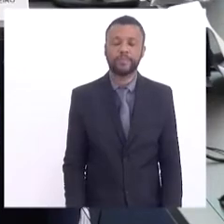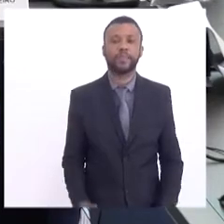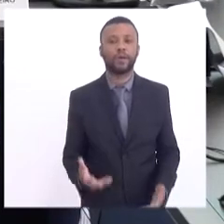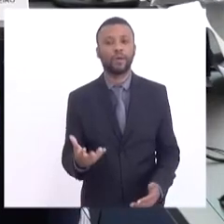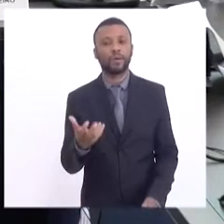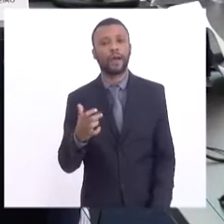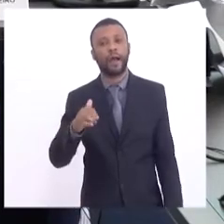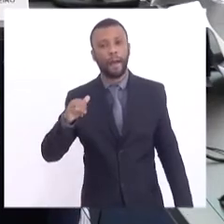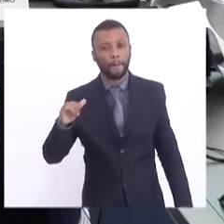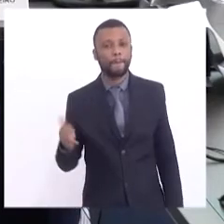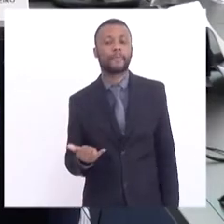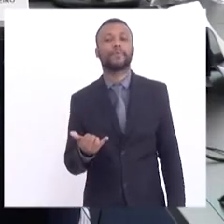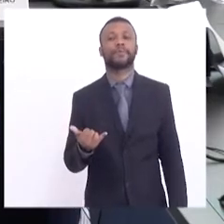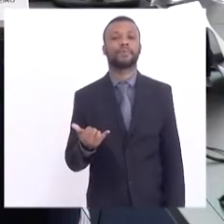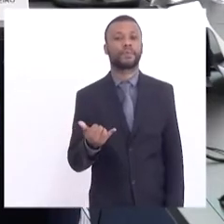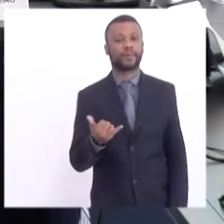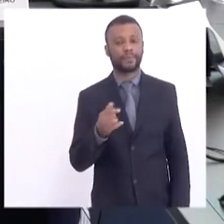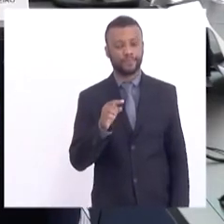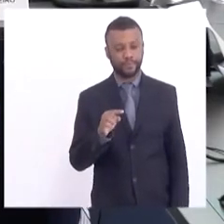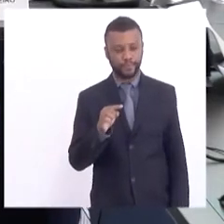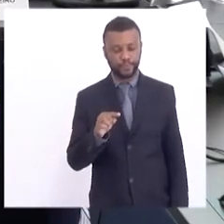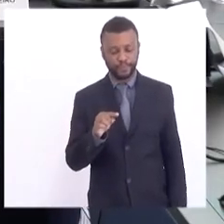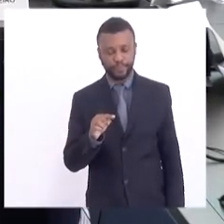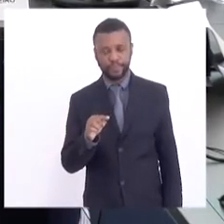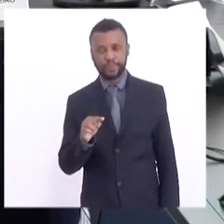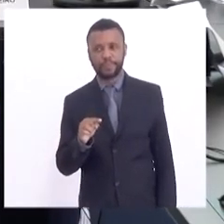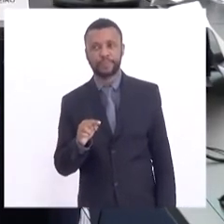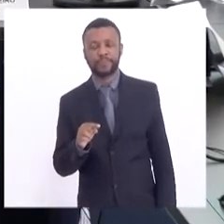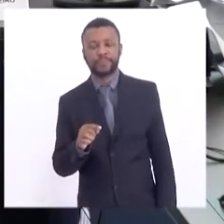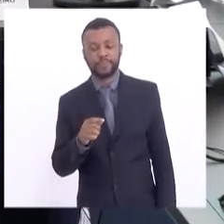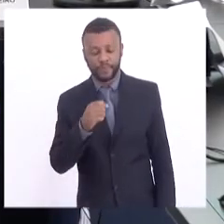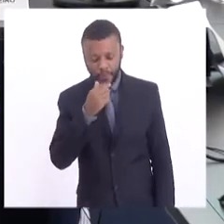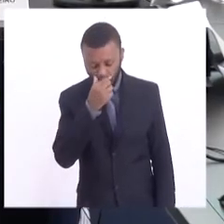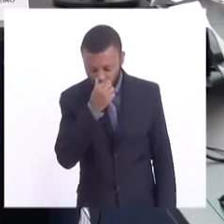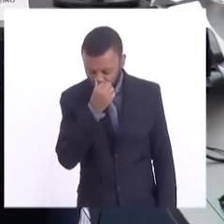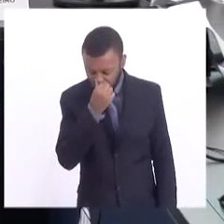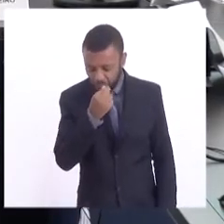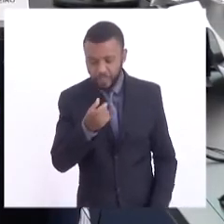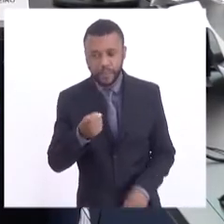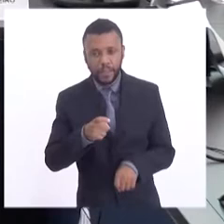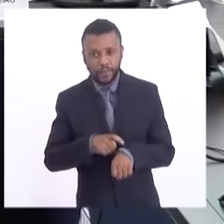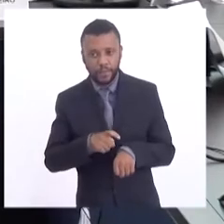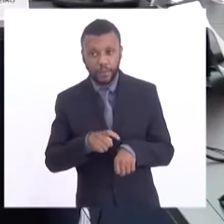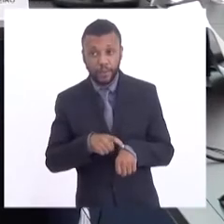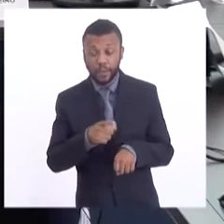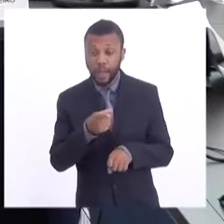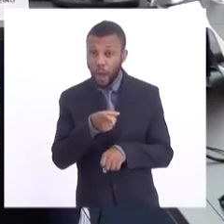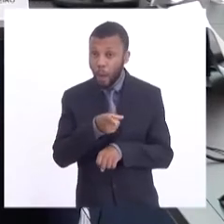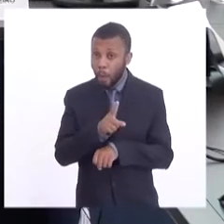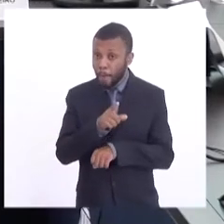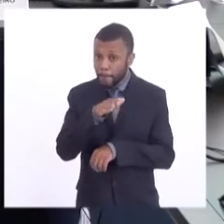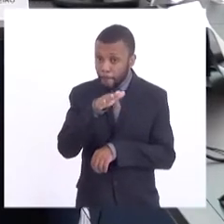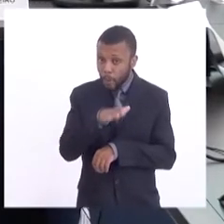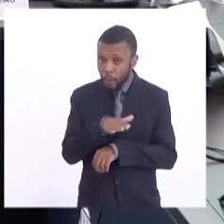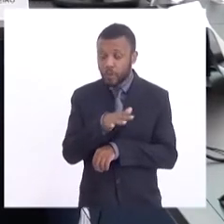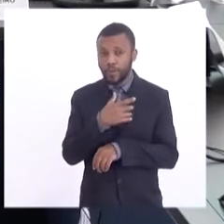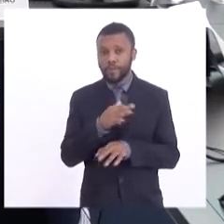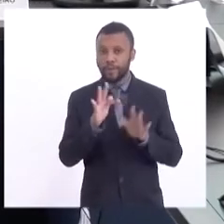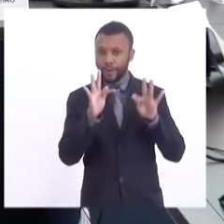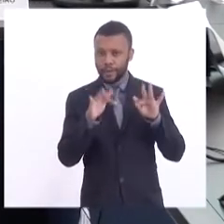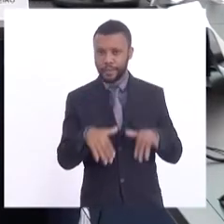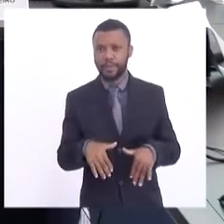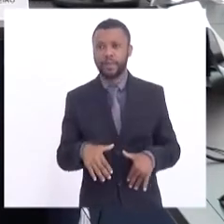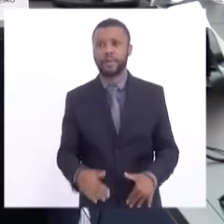aproveitar esse esse eu venho dizer que as 13 horas em ponto eu vou não